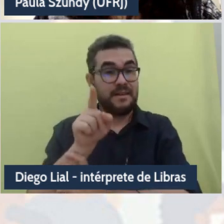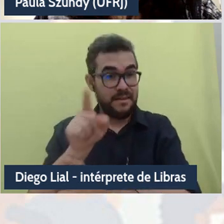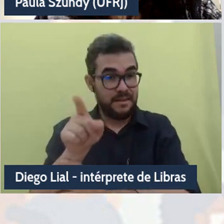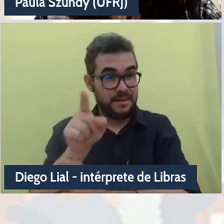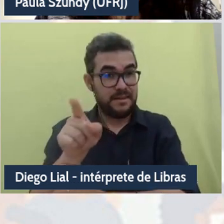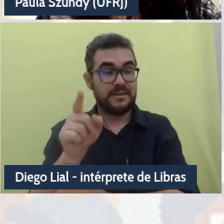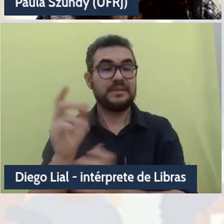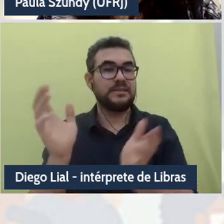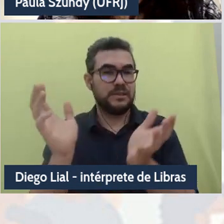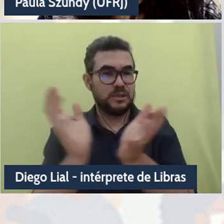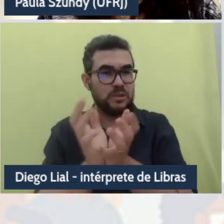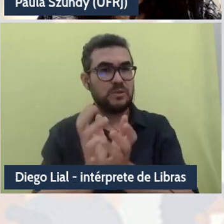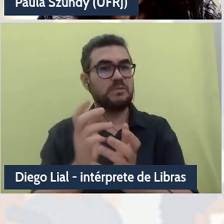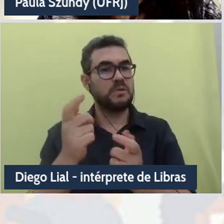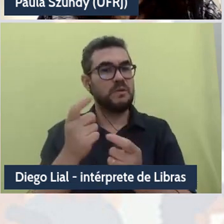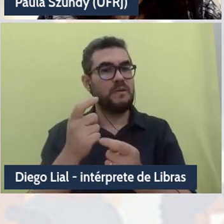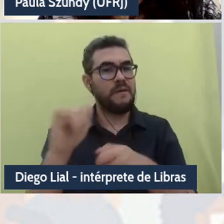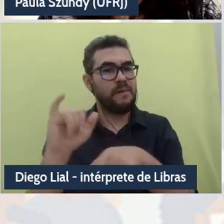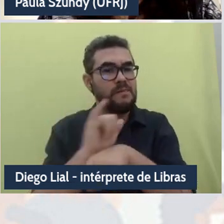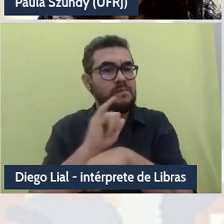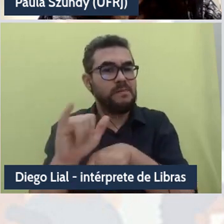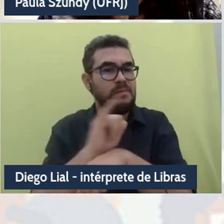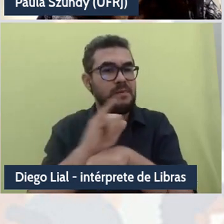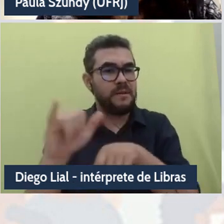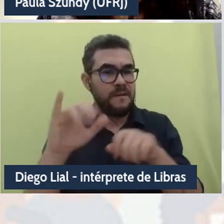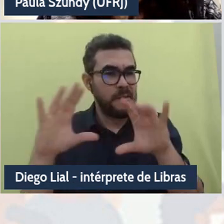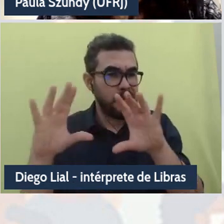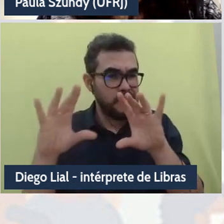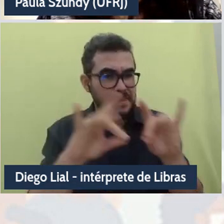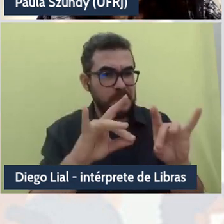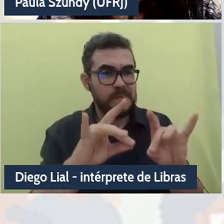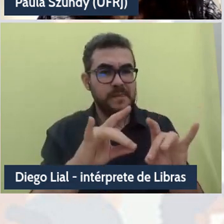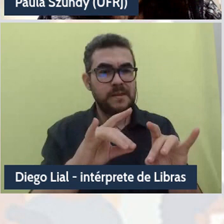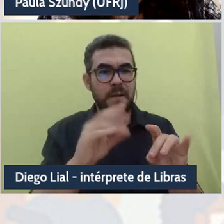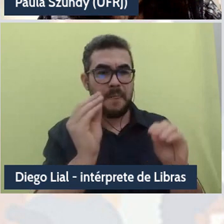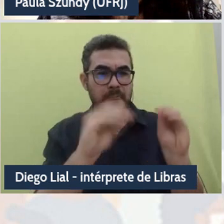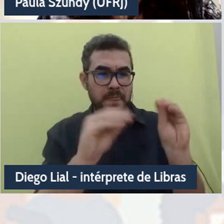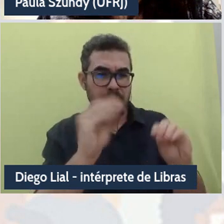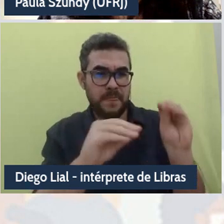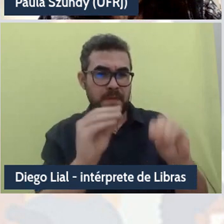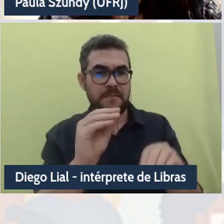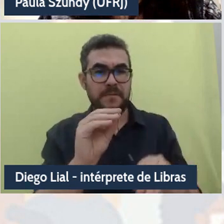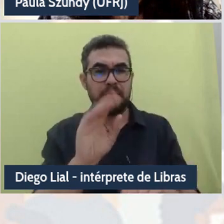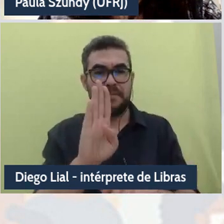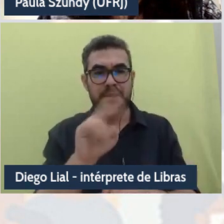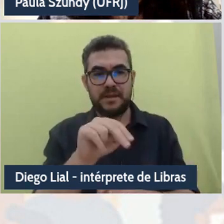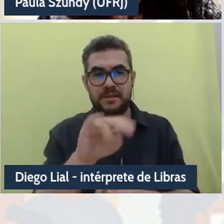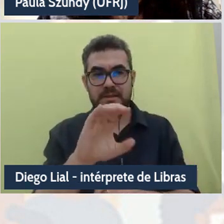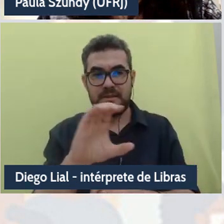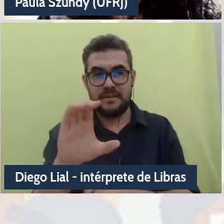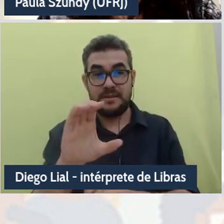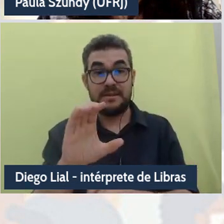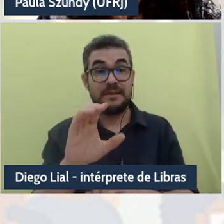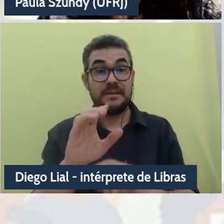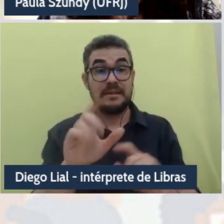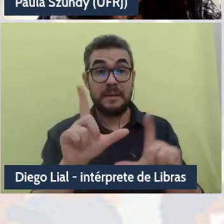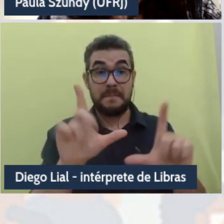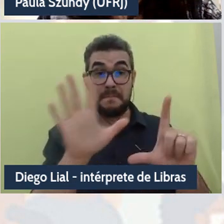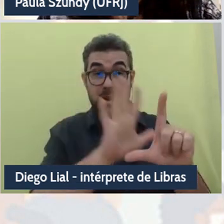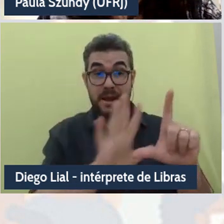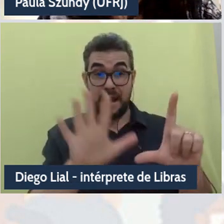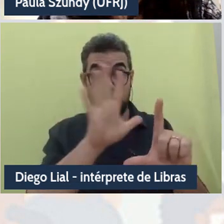da BNCC, né, então na página da Fundação Lehman tem, né, uma